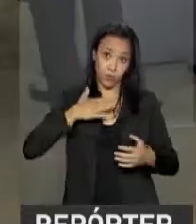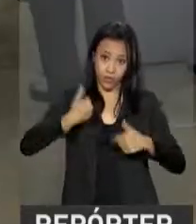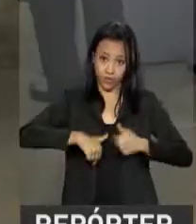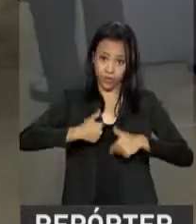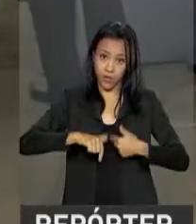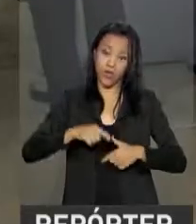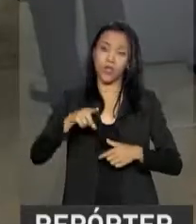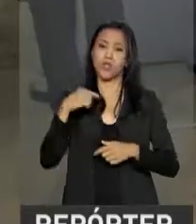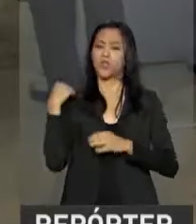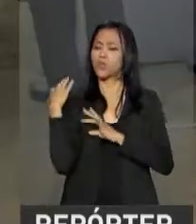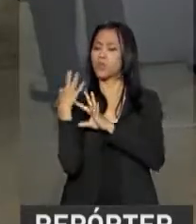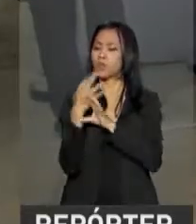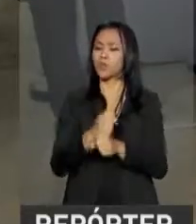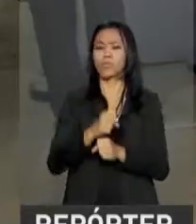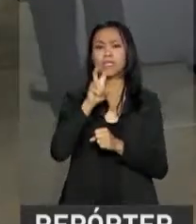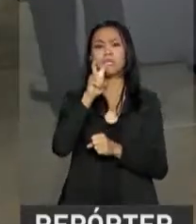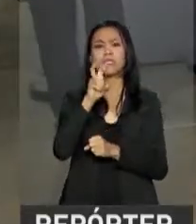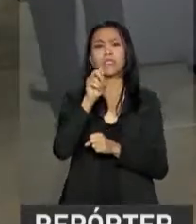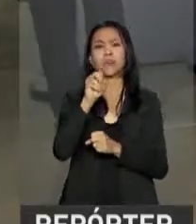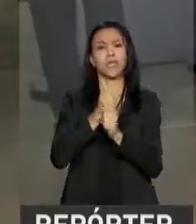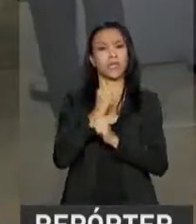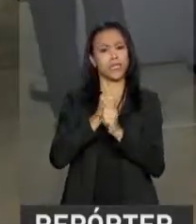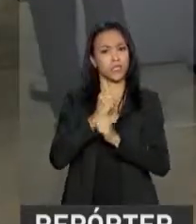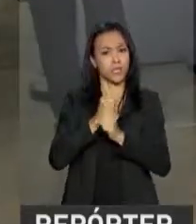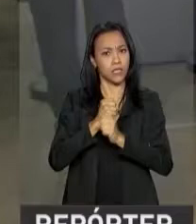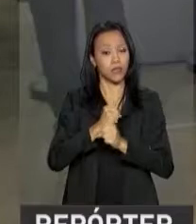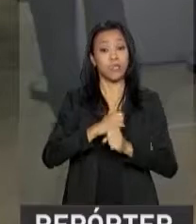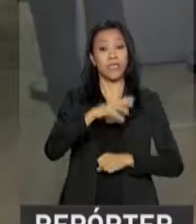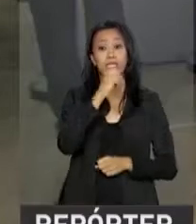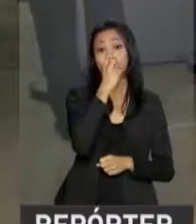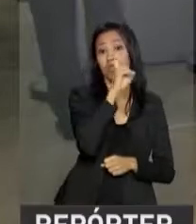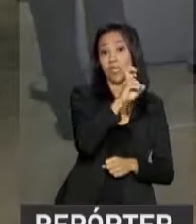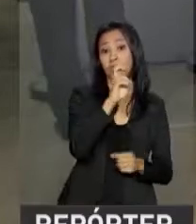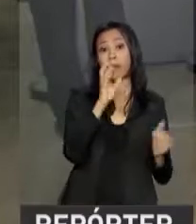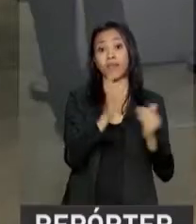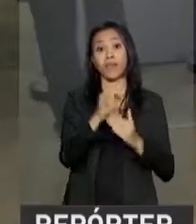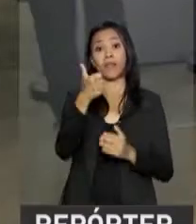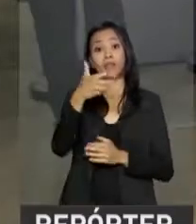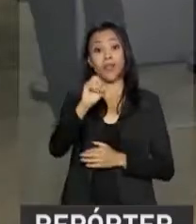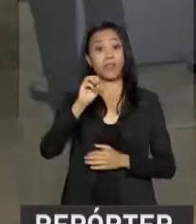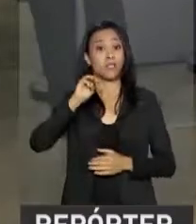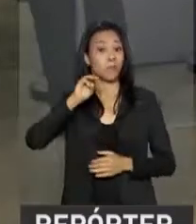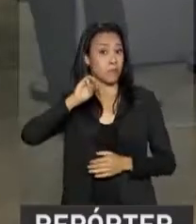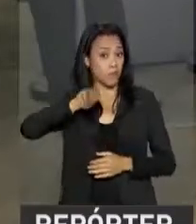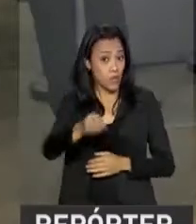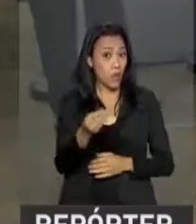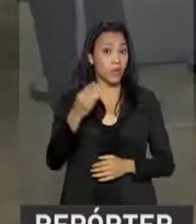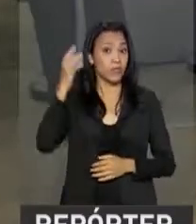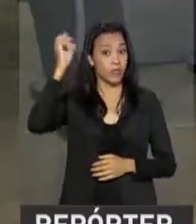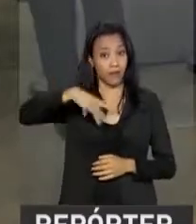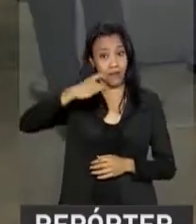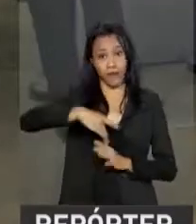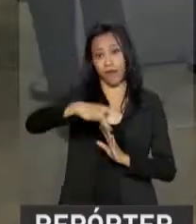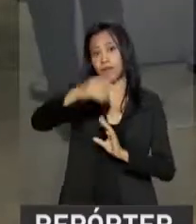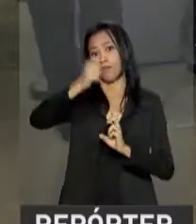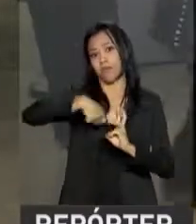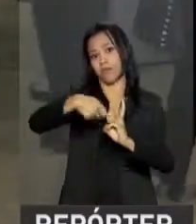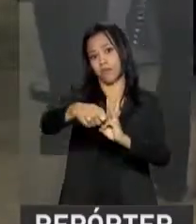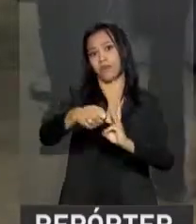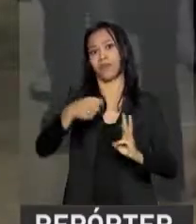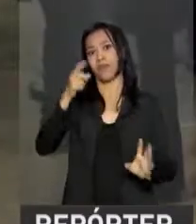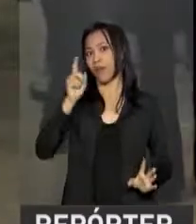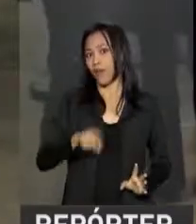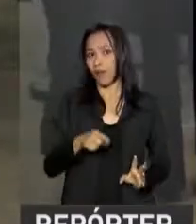anos atingimos em média 5 a 10 milhões de crianças todo mês então é um povo é uma